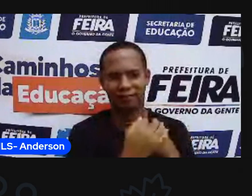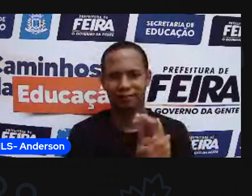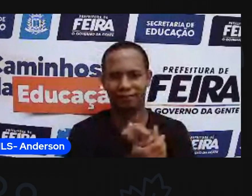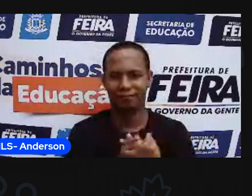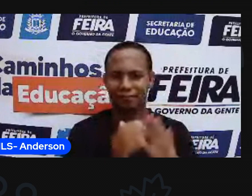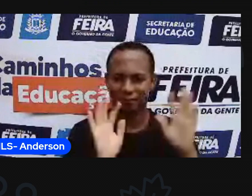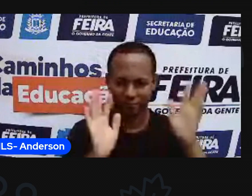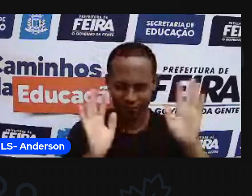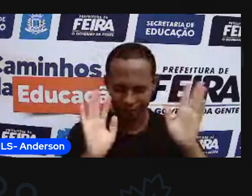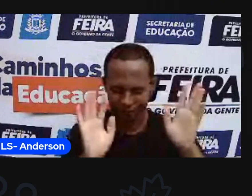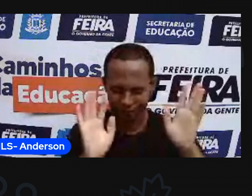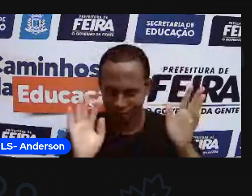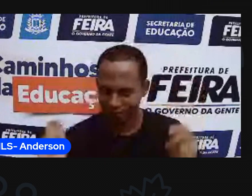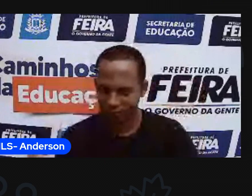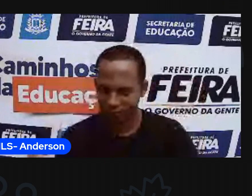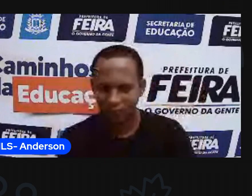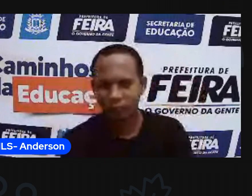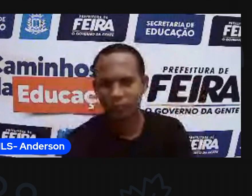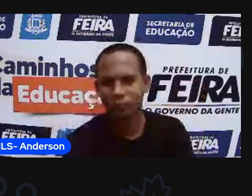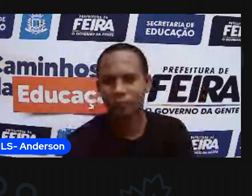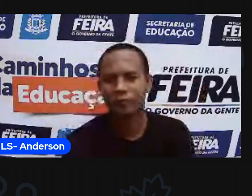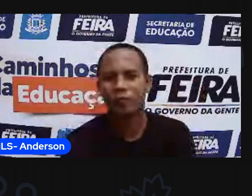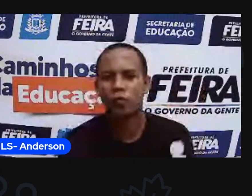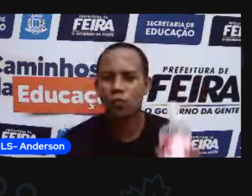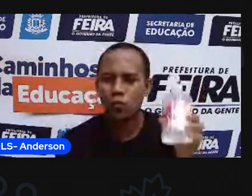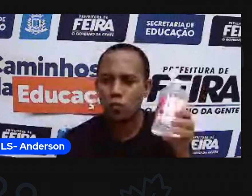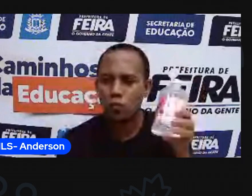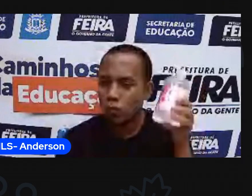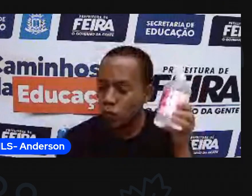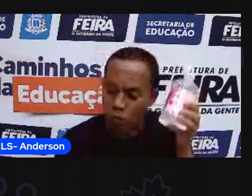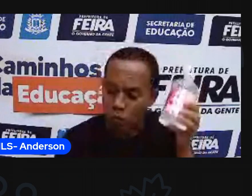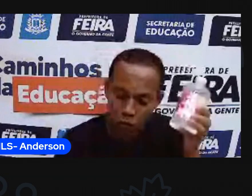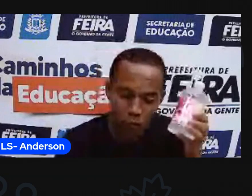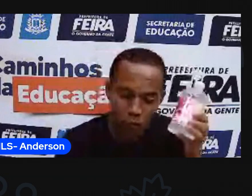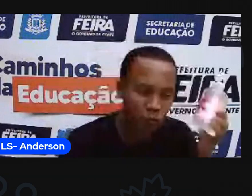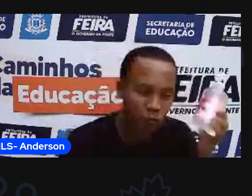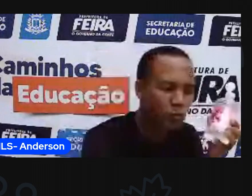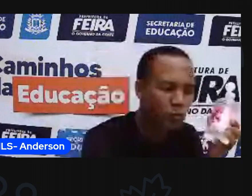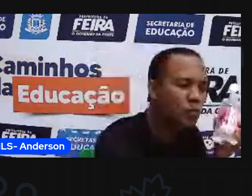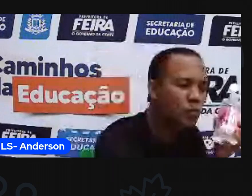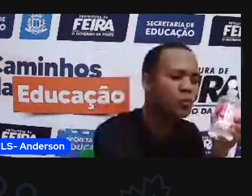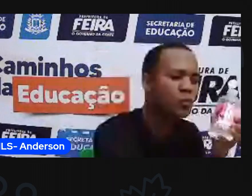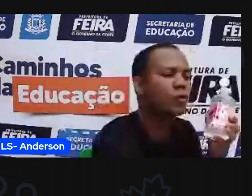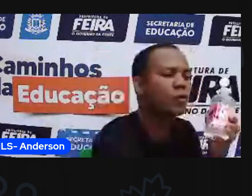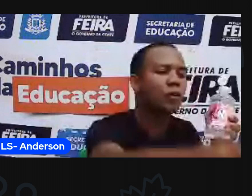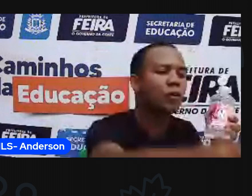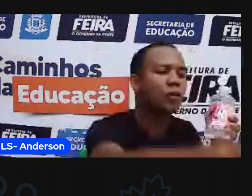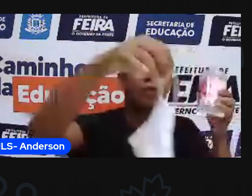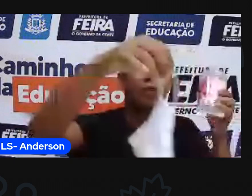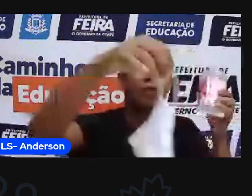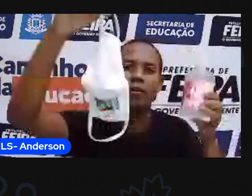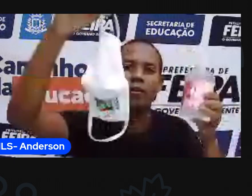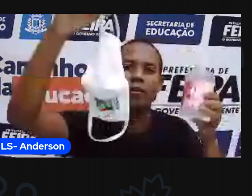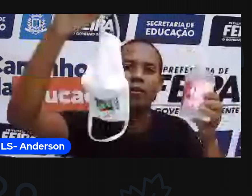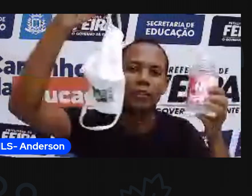cuidem, tá? Cuidem de quem vocês amam. E que em breve vamos estar todos